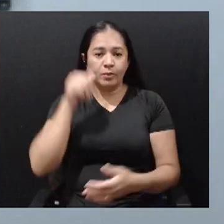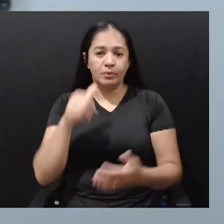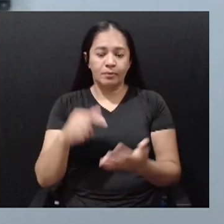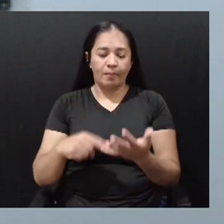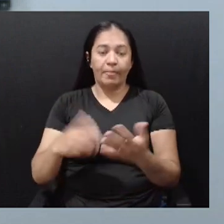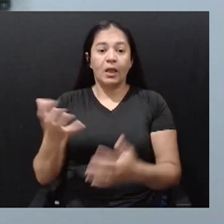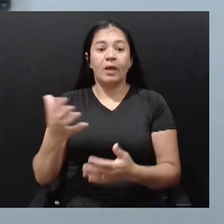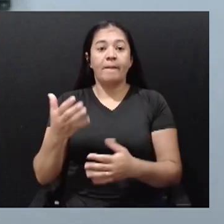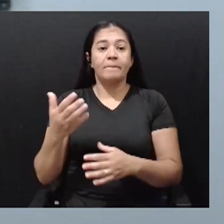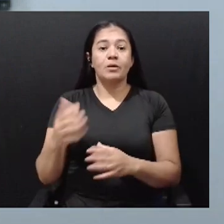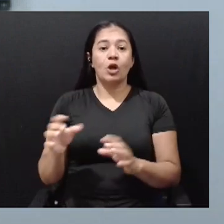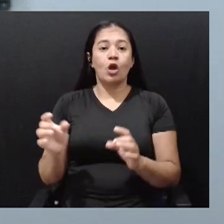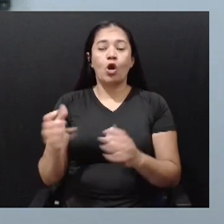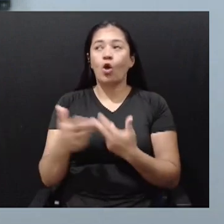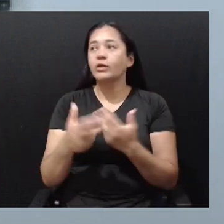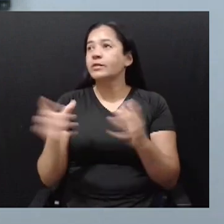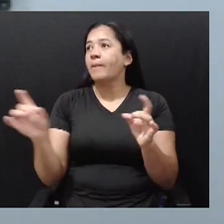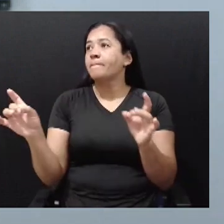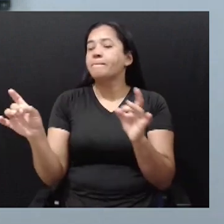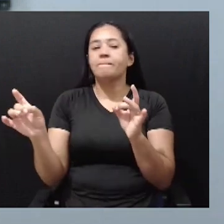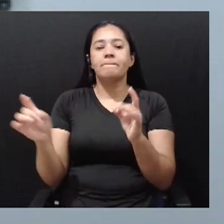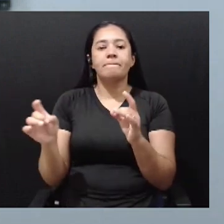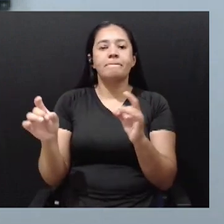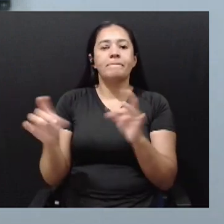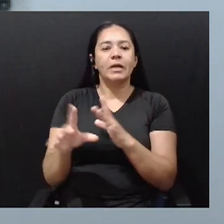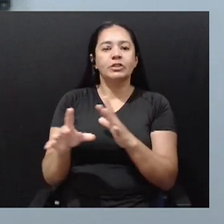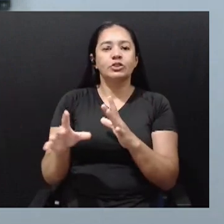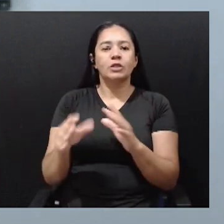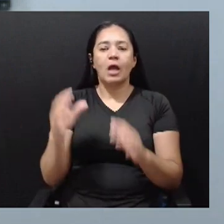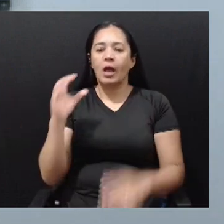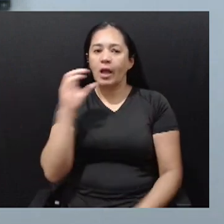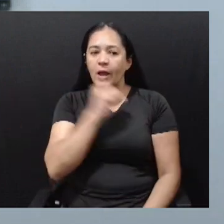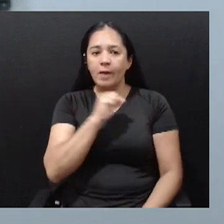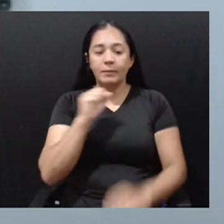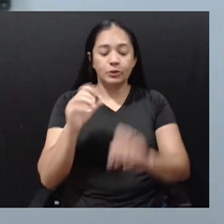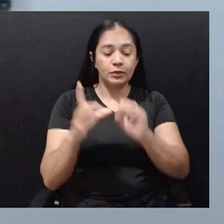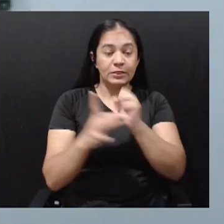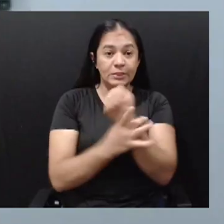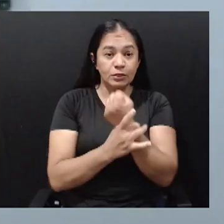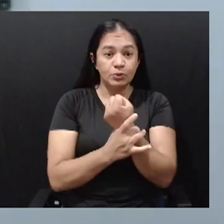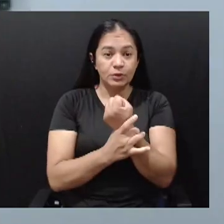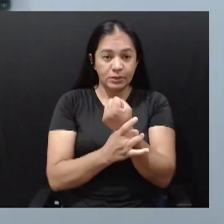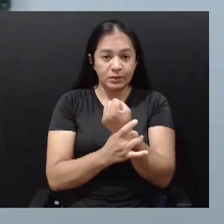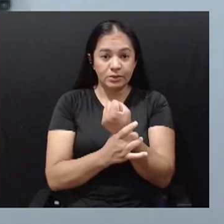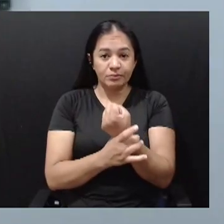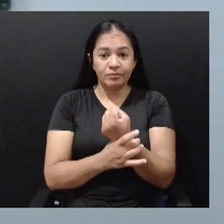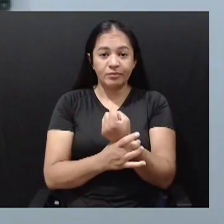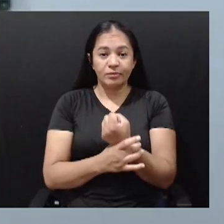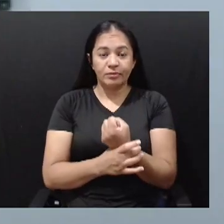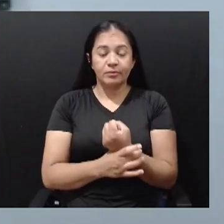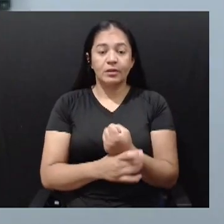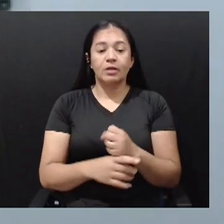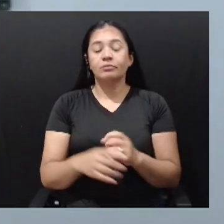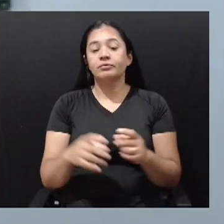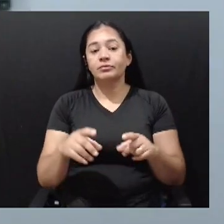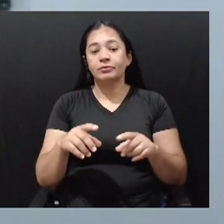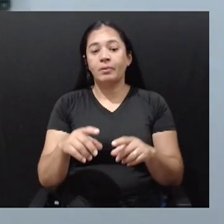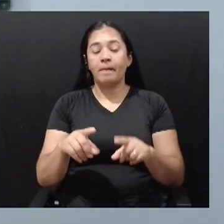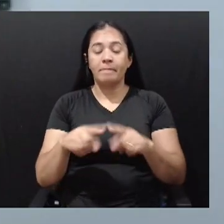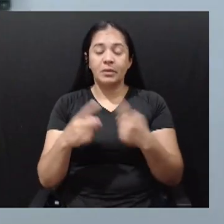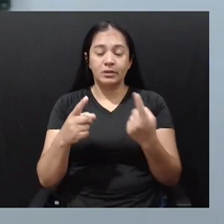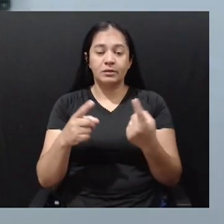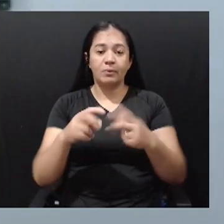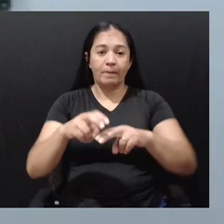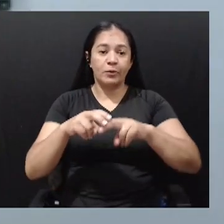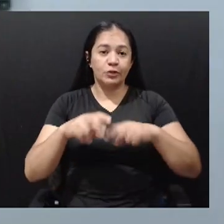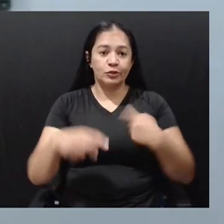ela quer eficiência com segurança e ela quer reversibilidade. Em função disso, a gente coloca em